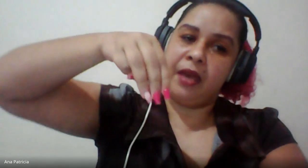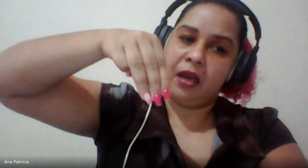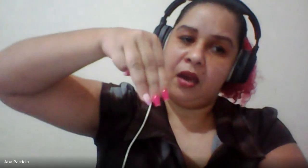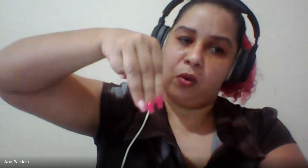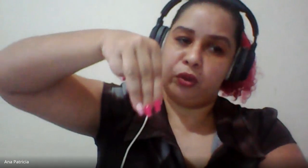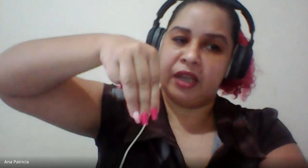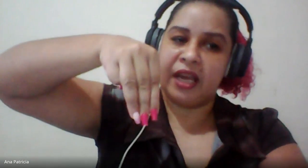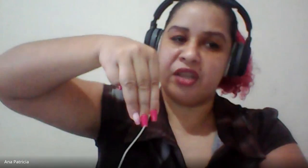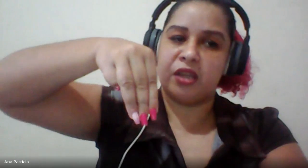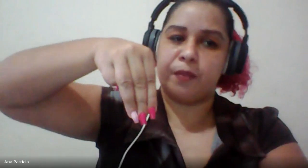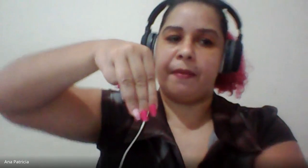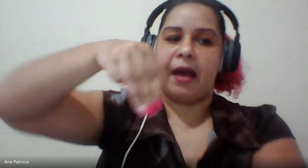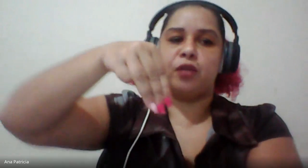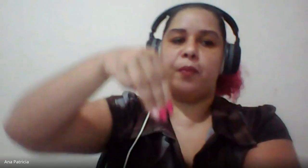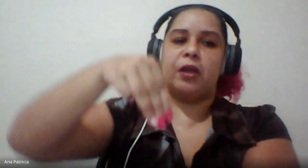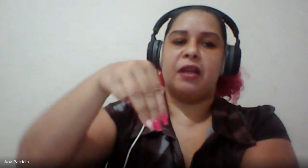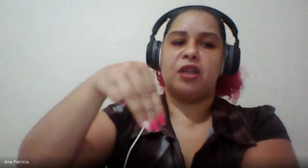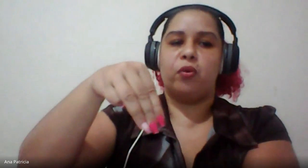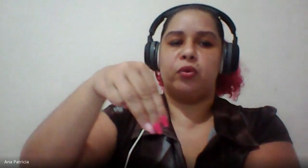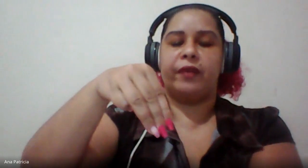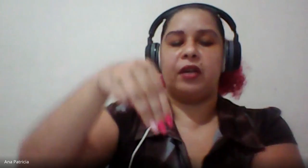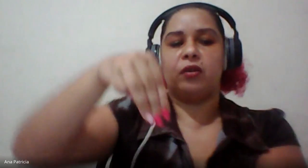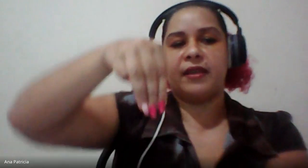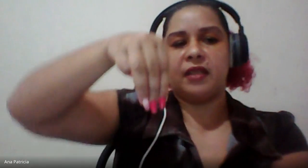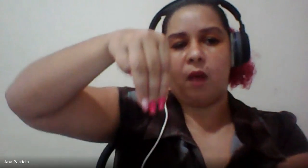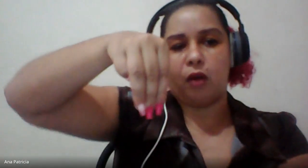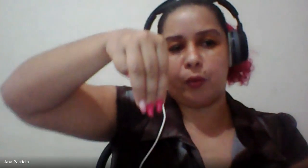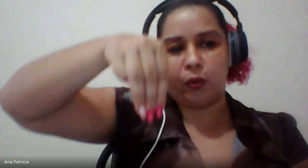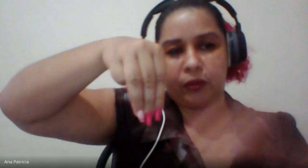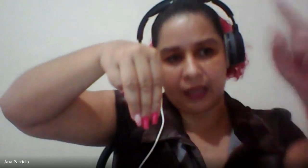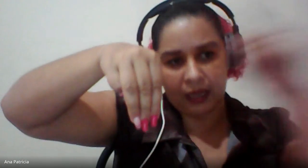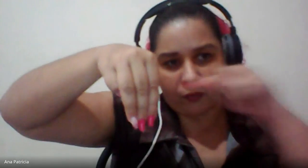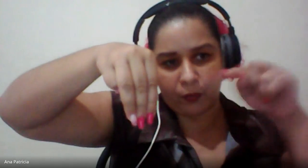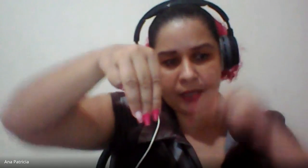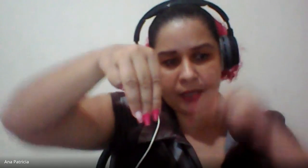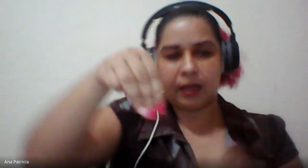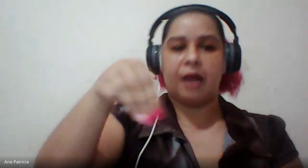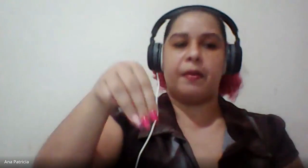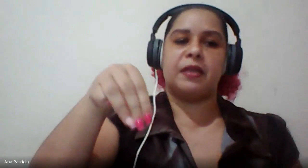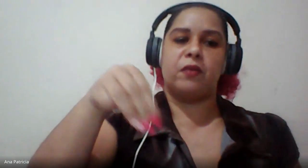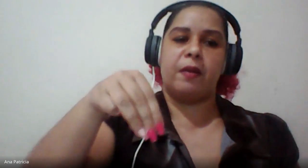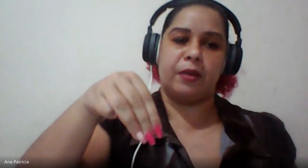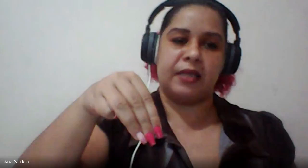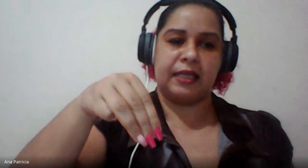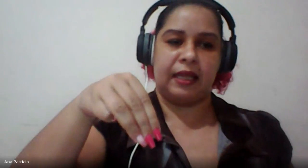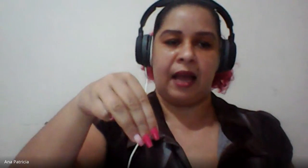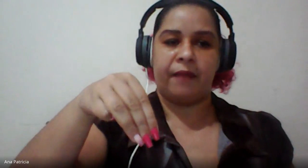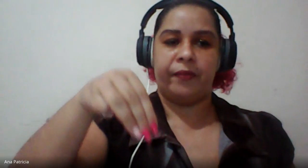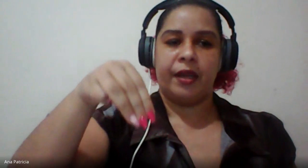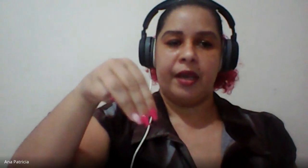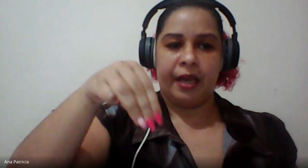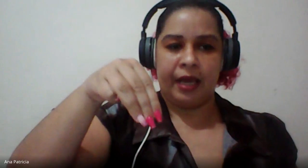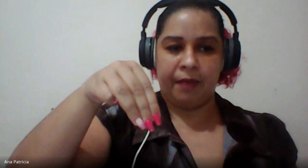M, com os 3 dedos para baixo, pode baixar o cotovelo, eu estou fazendo alto por conta da configuração da câmera, mas o M pode ser assim,